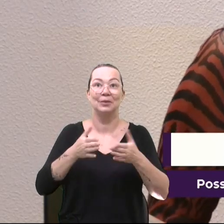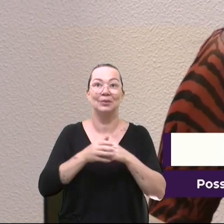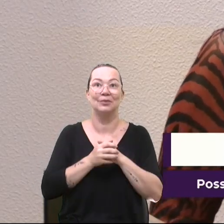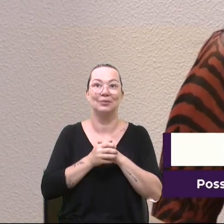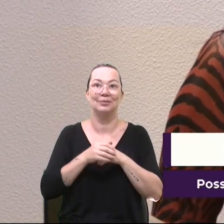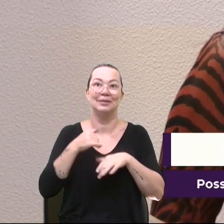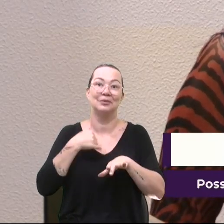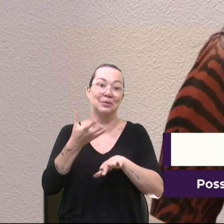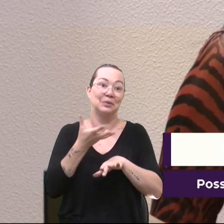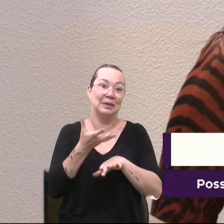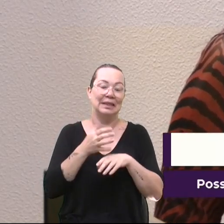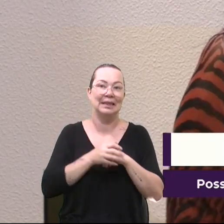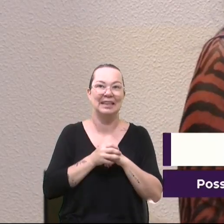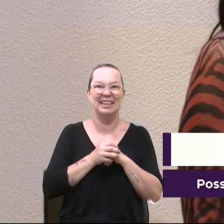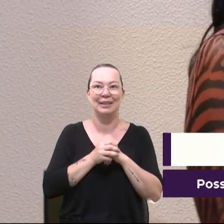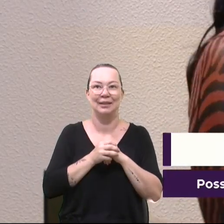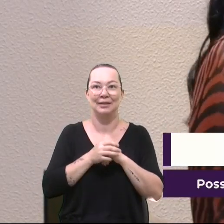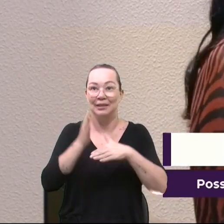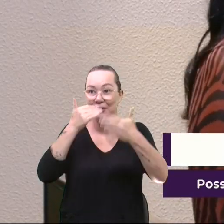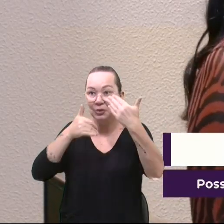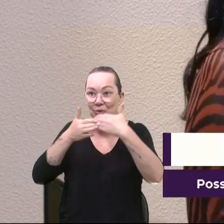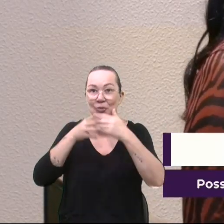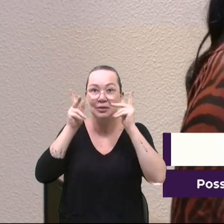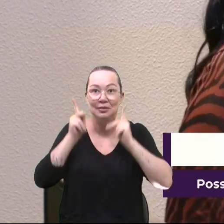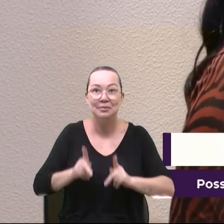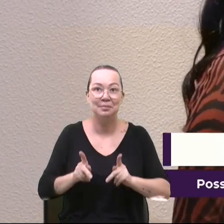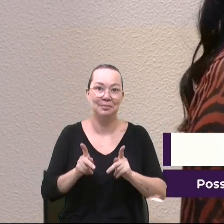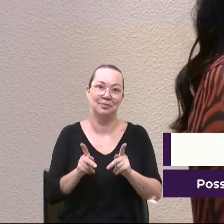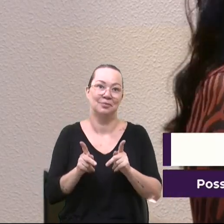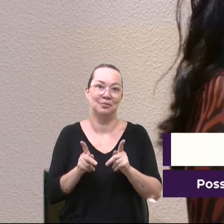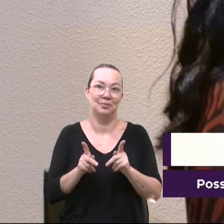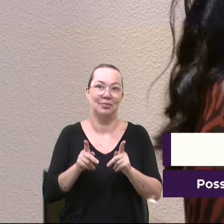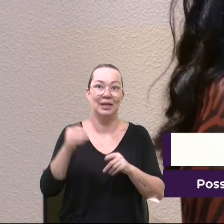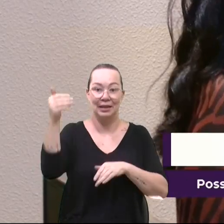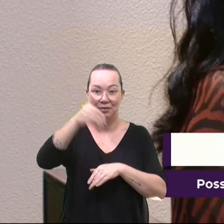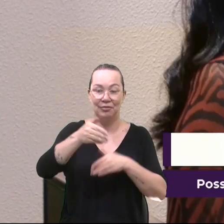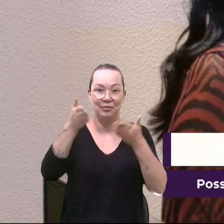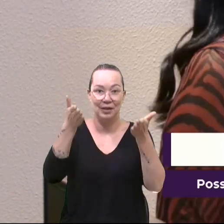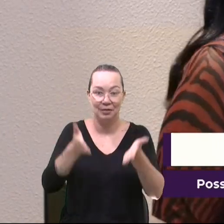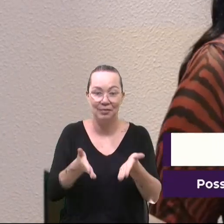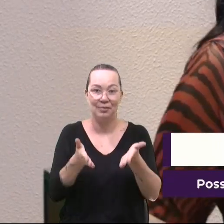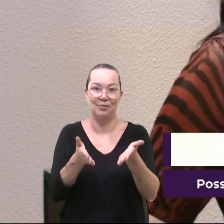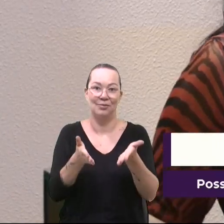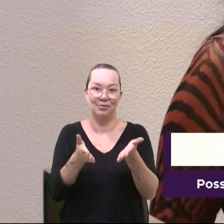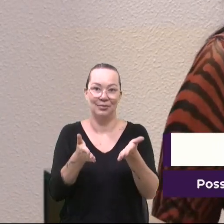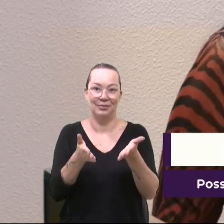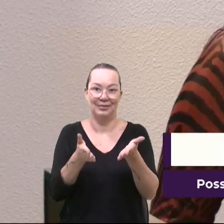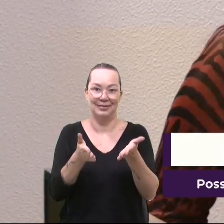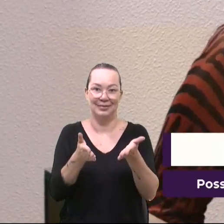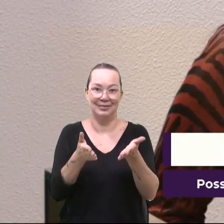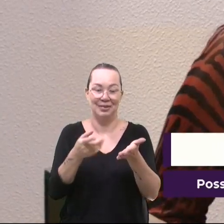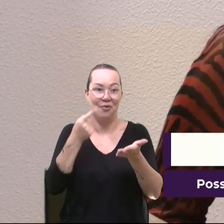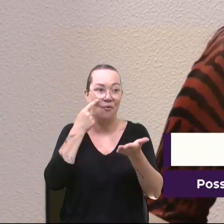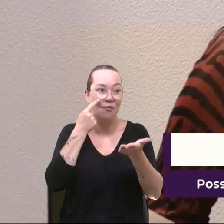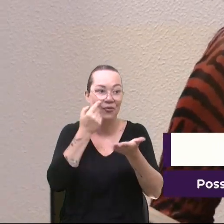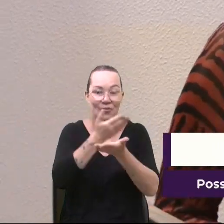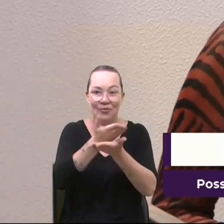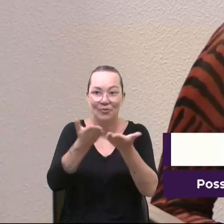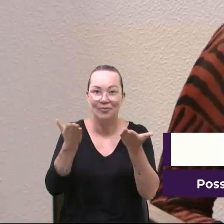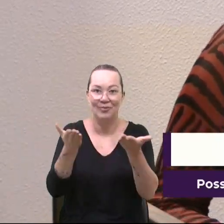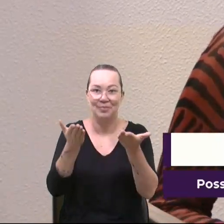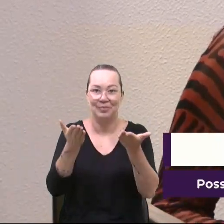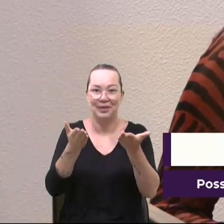Então, eu quero que todas essas pessoas que vieram hoje nos prestigiar, que